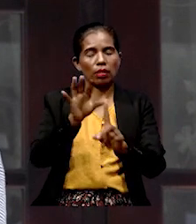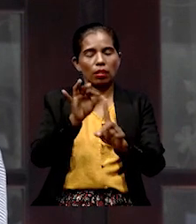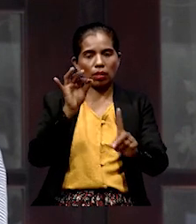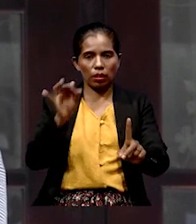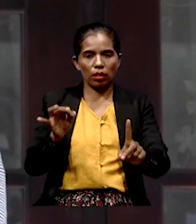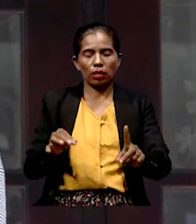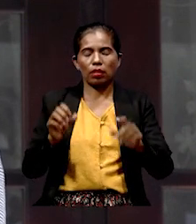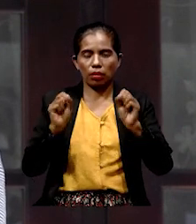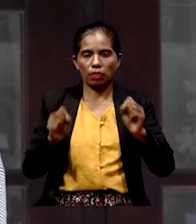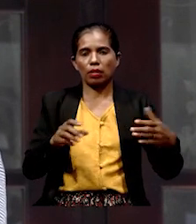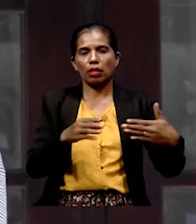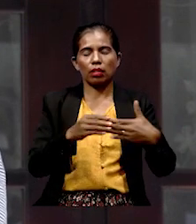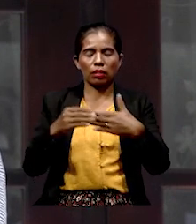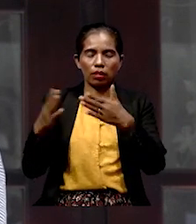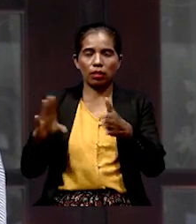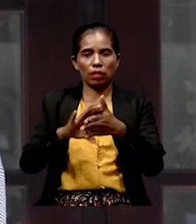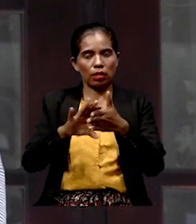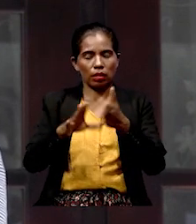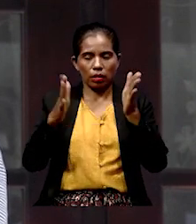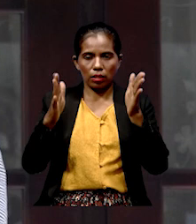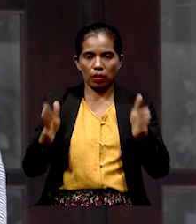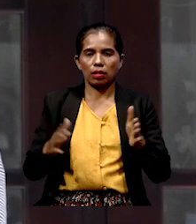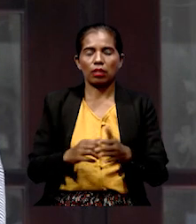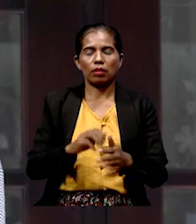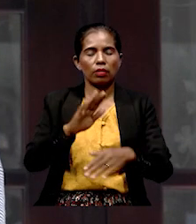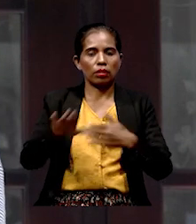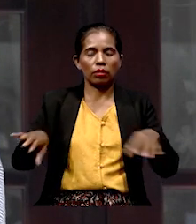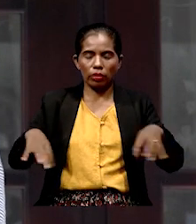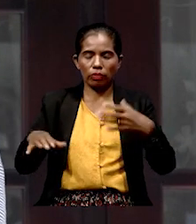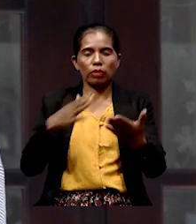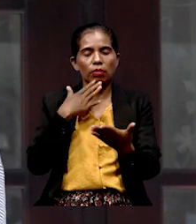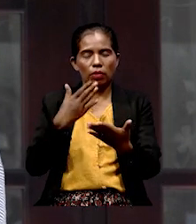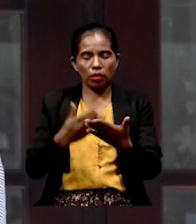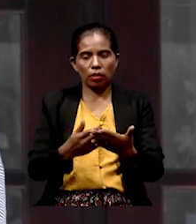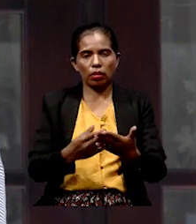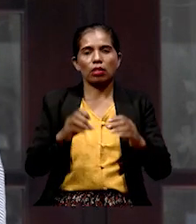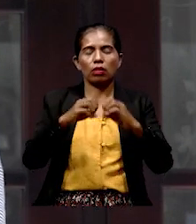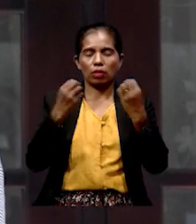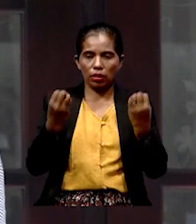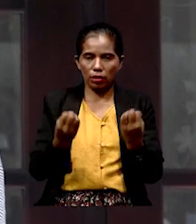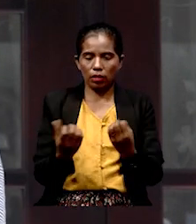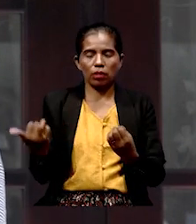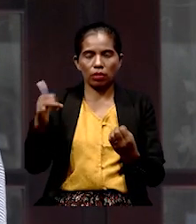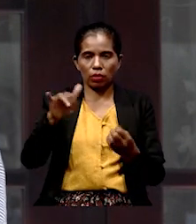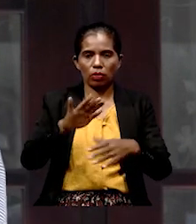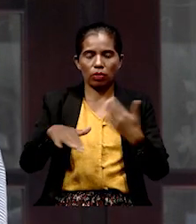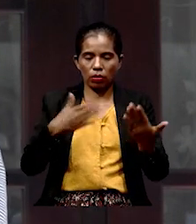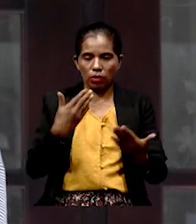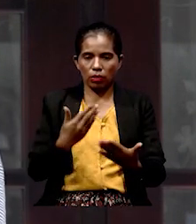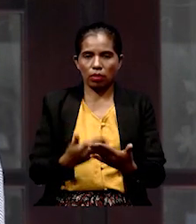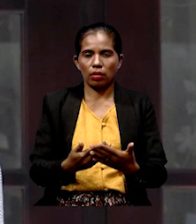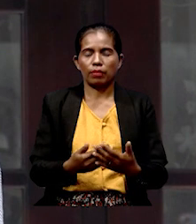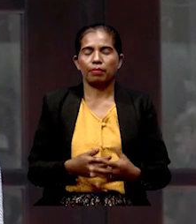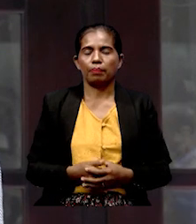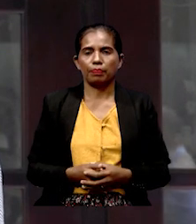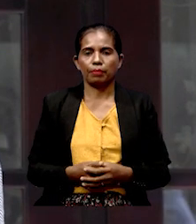as autoridades eleitorais pelo profissionalismo e pela organização que demonstraram na realização deste